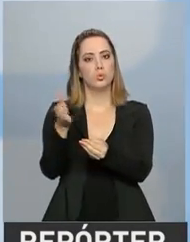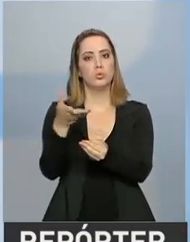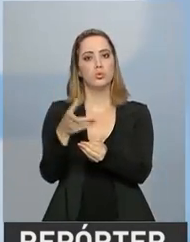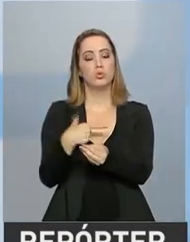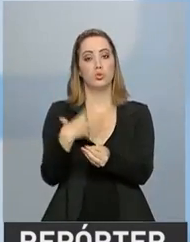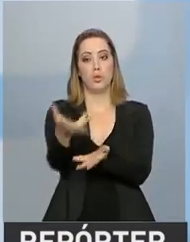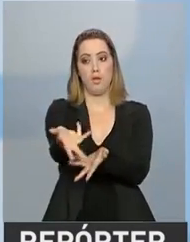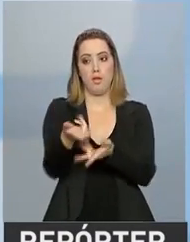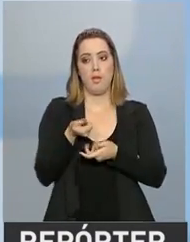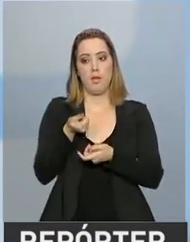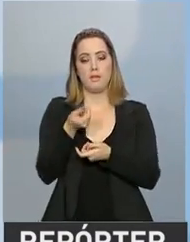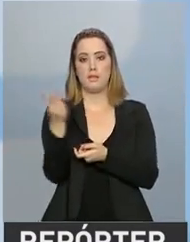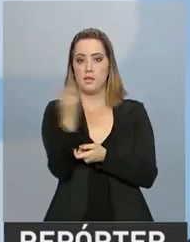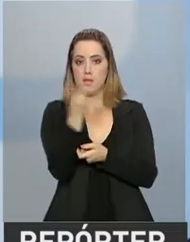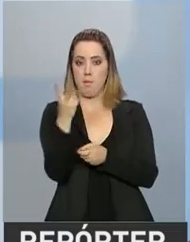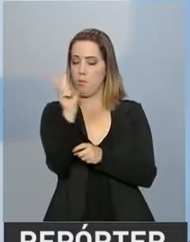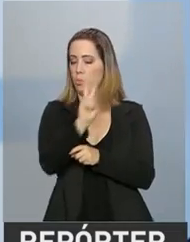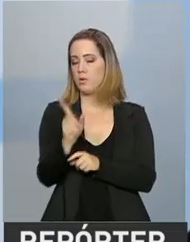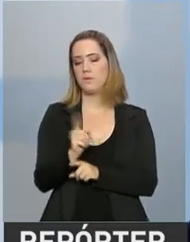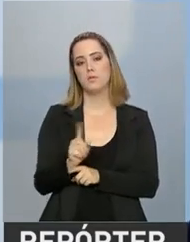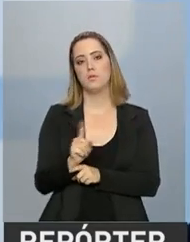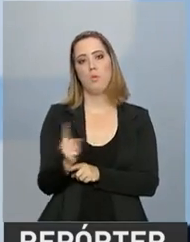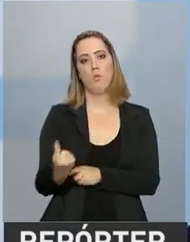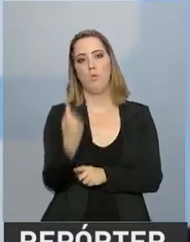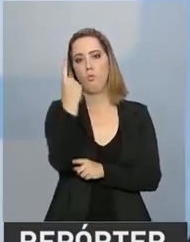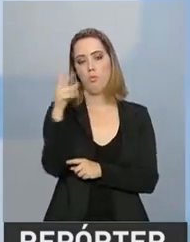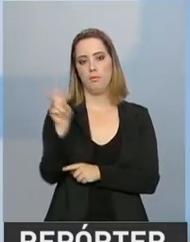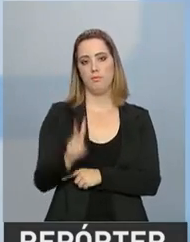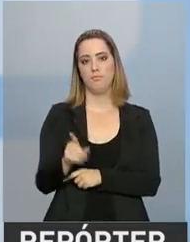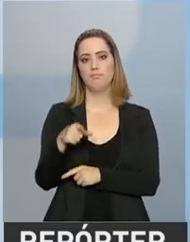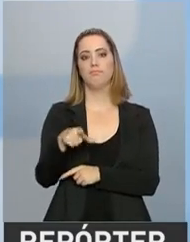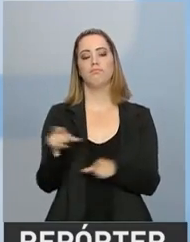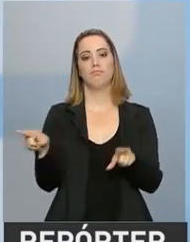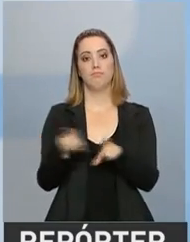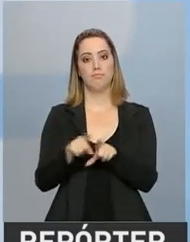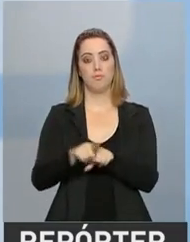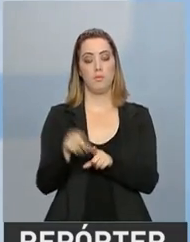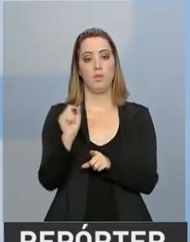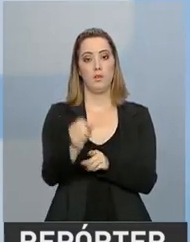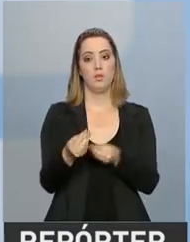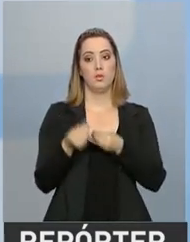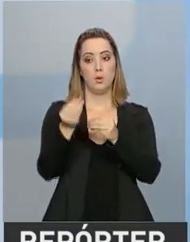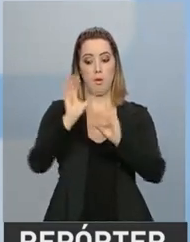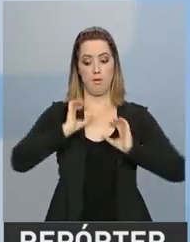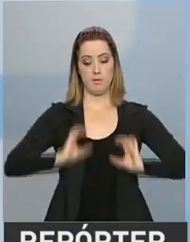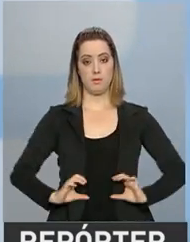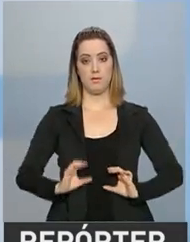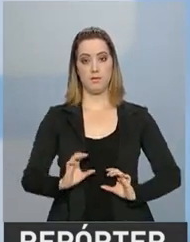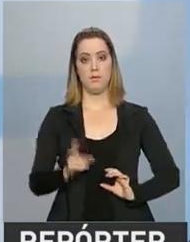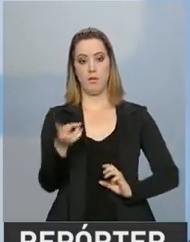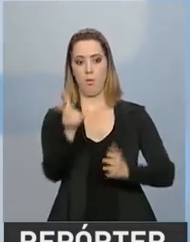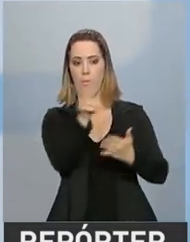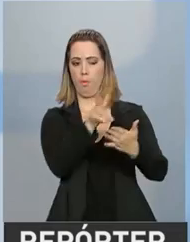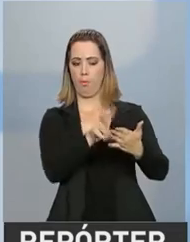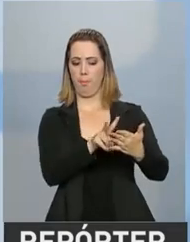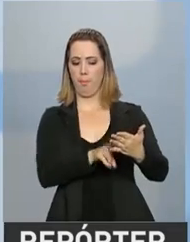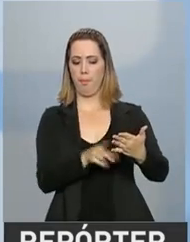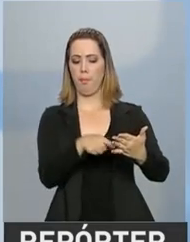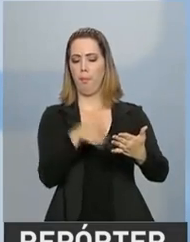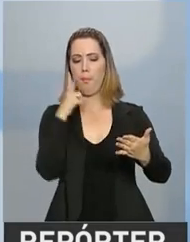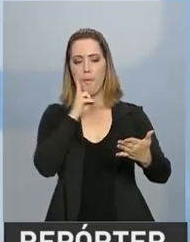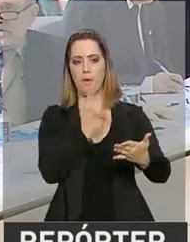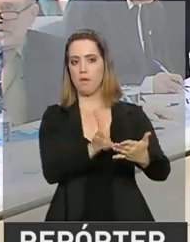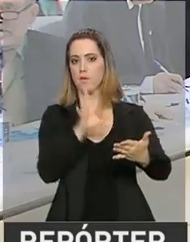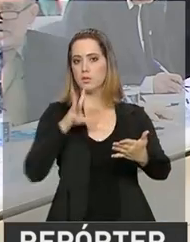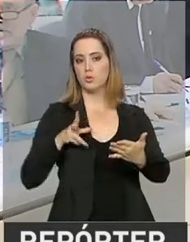não receberá em duplicata o medicamento e permitirá que o cidadão seja o fiscal do nosso Sistema Único